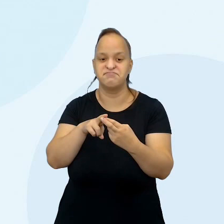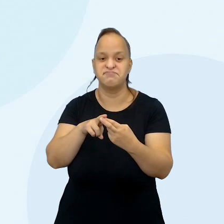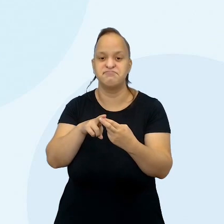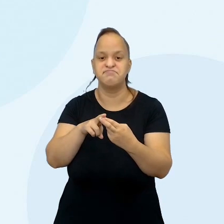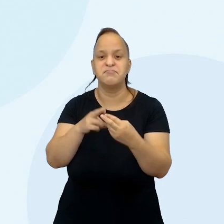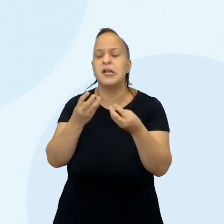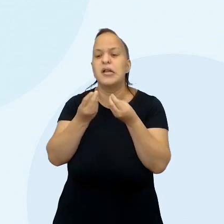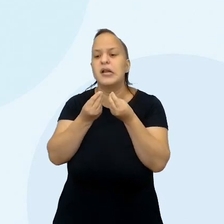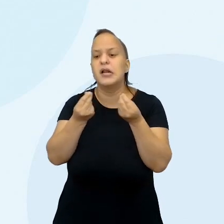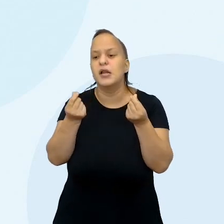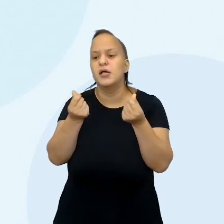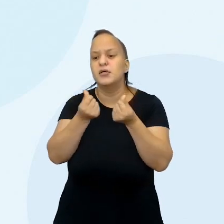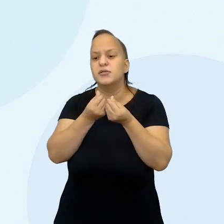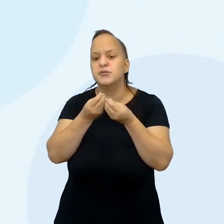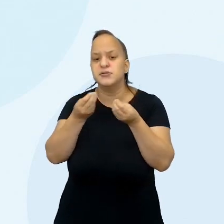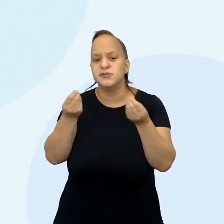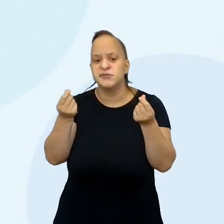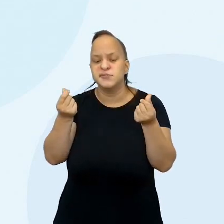Sensibilização.